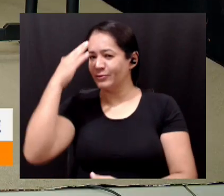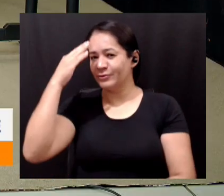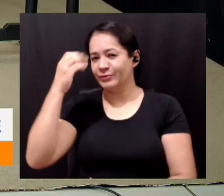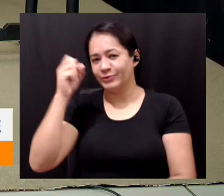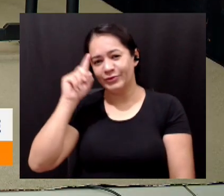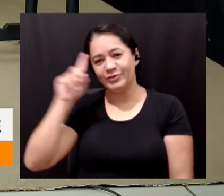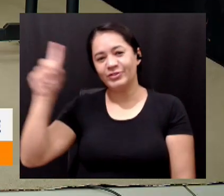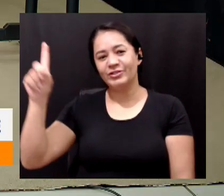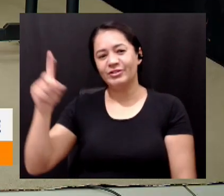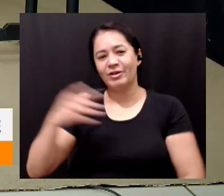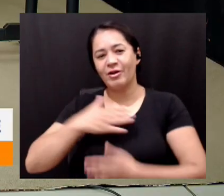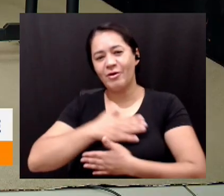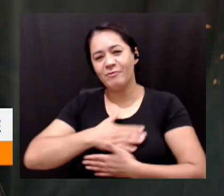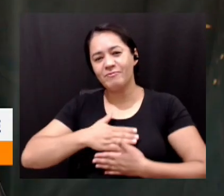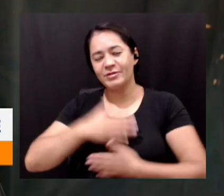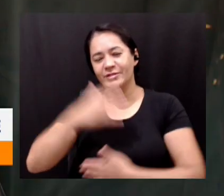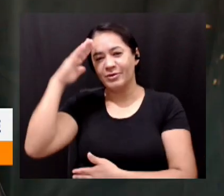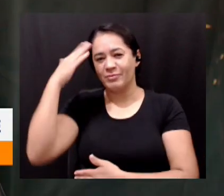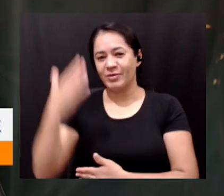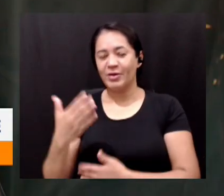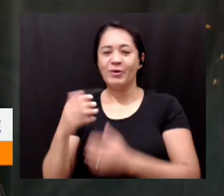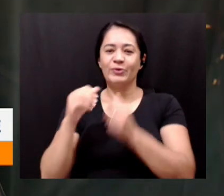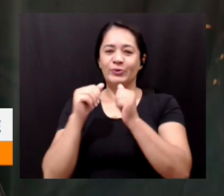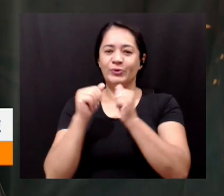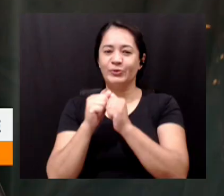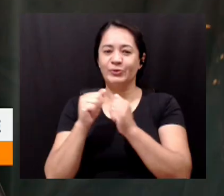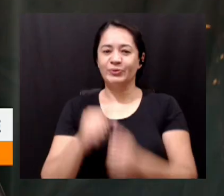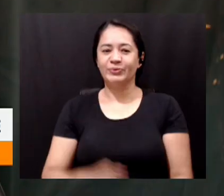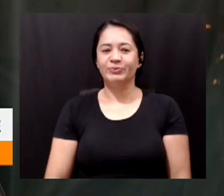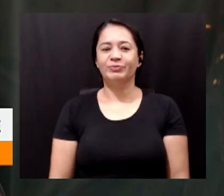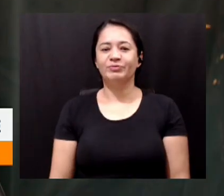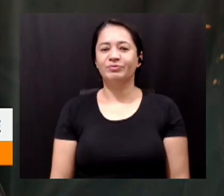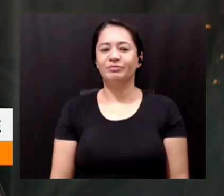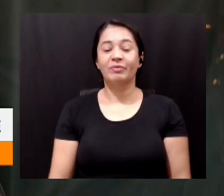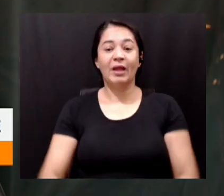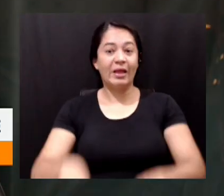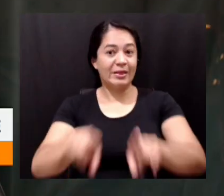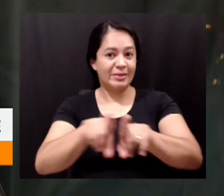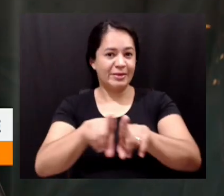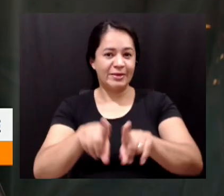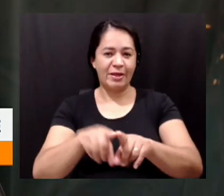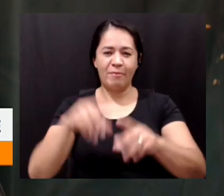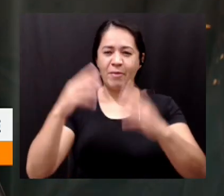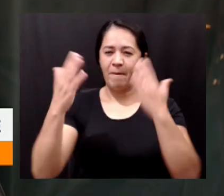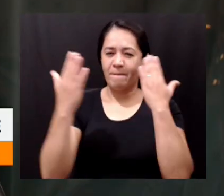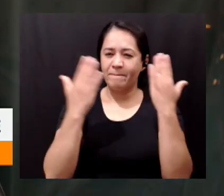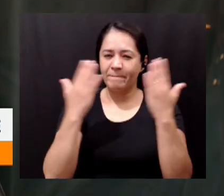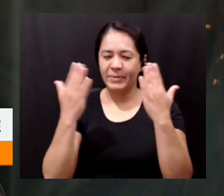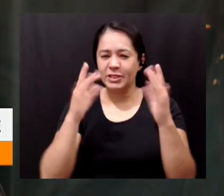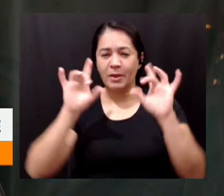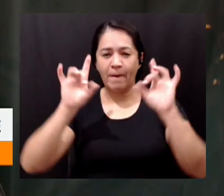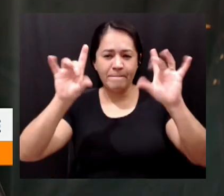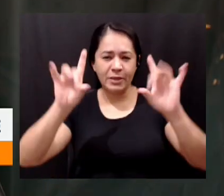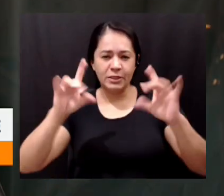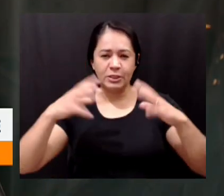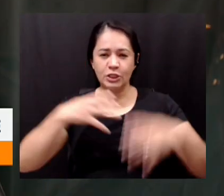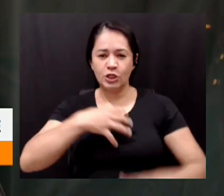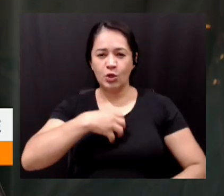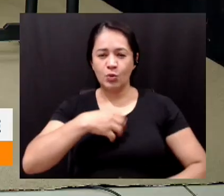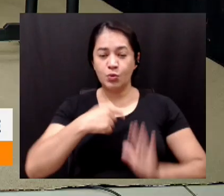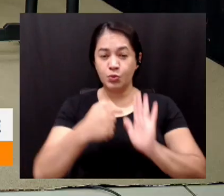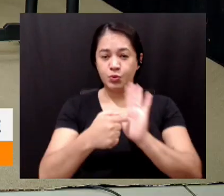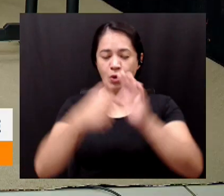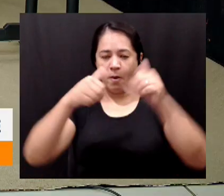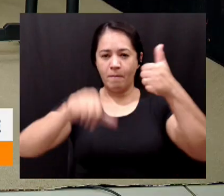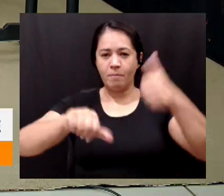honra estar aqui com vocês. Maravilha. E com a gente, claro, psicólogo, especialista em análise comportamental, o Leonan Pereira. Seja